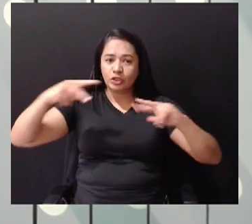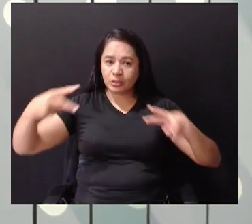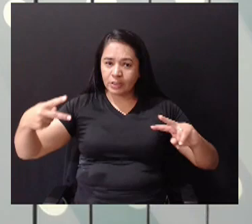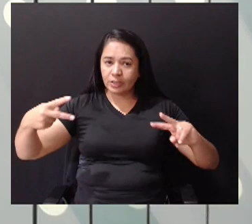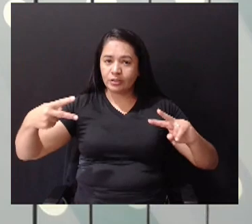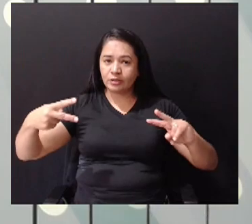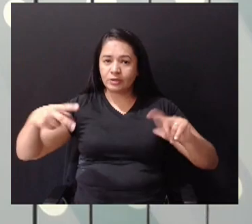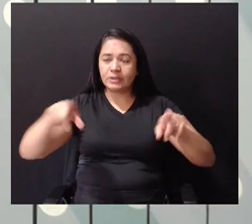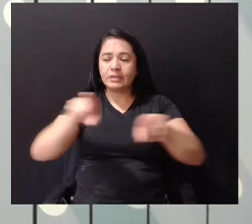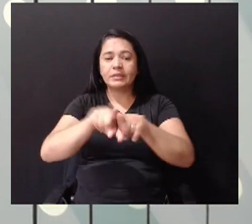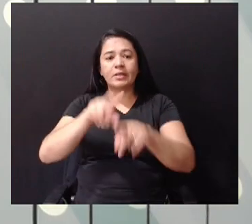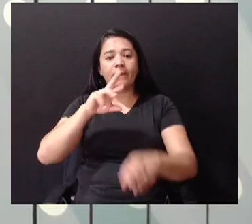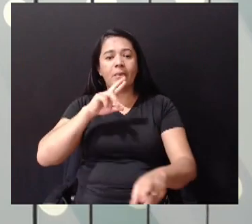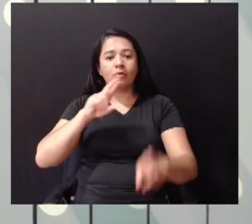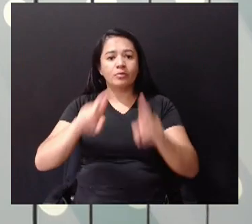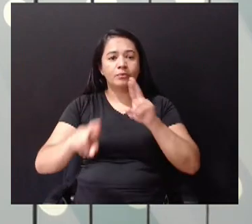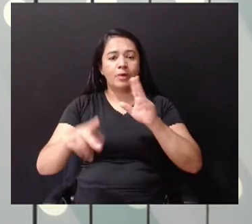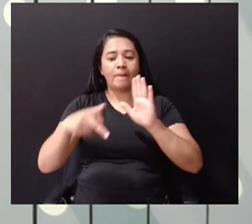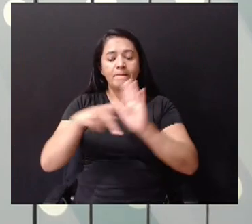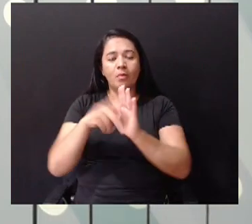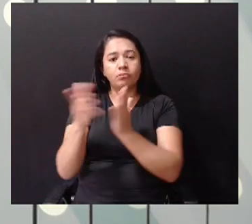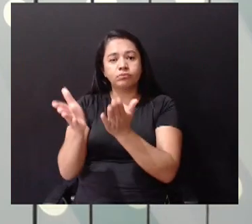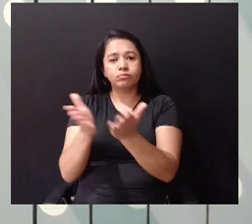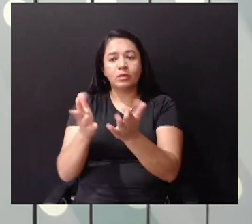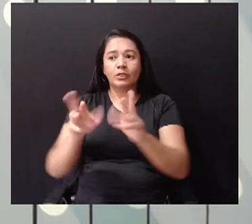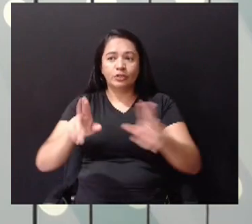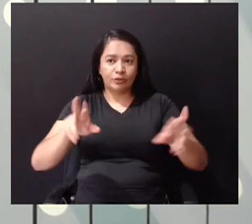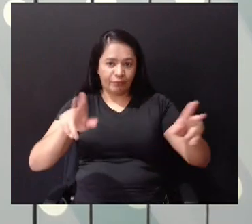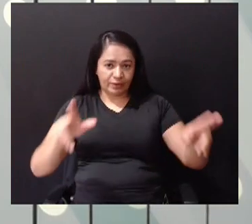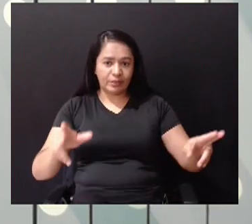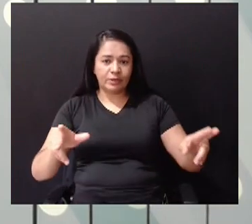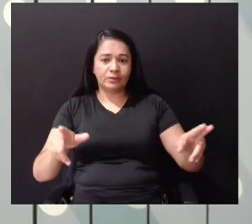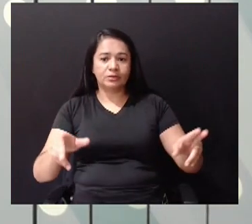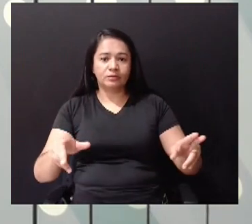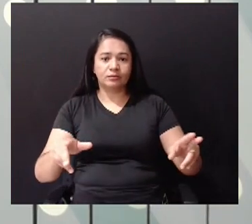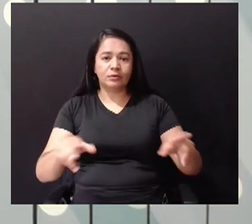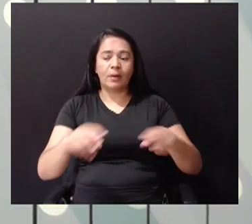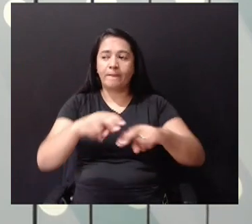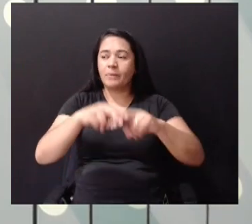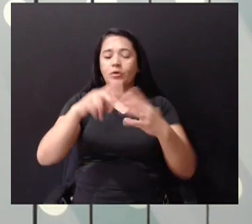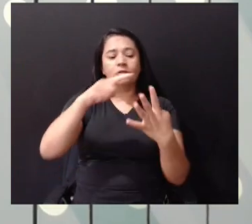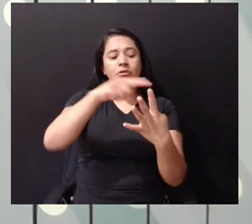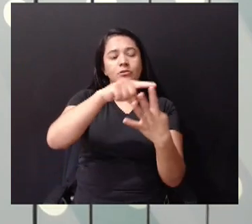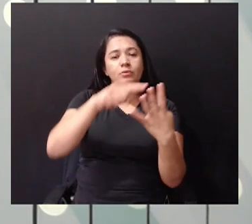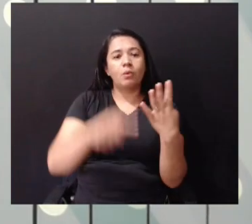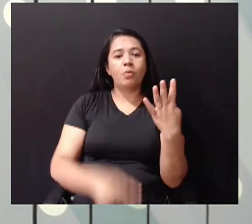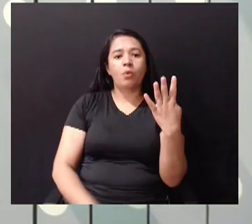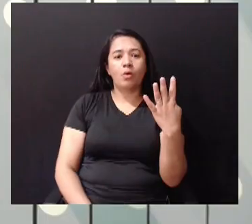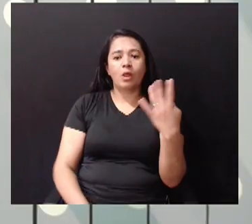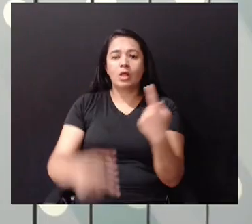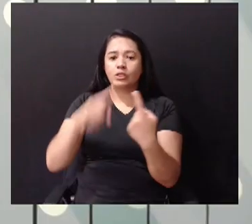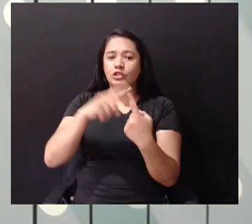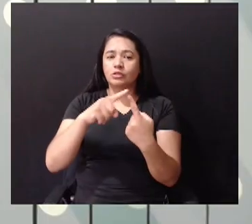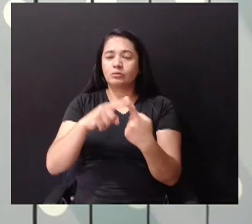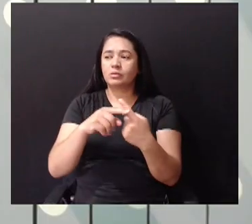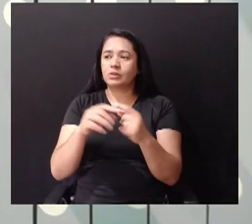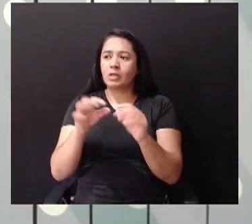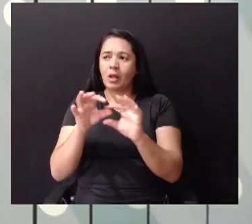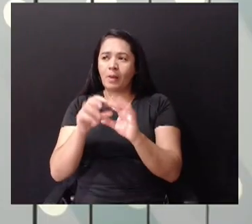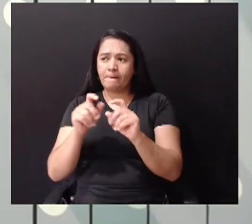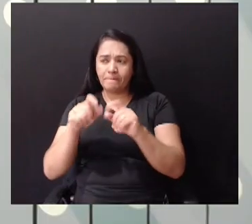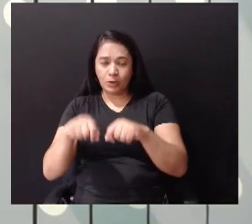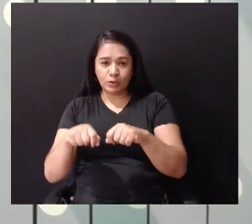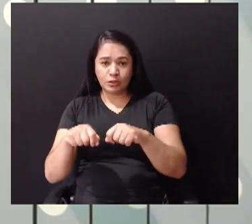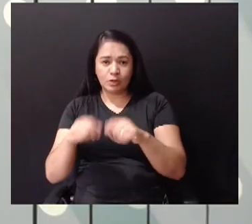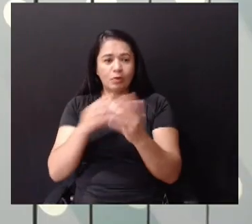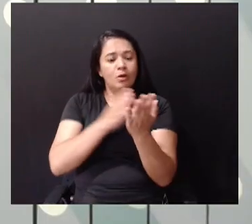ao tratamento diferentes. Então, essa classificação permite direcionar, então, o tratamento